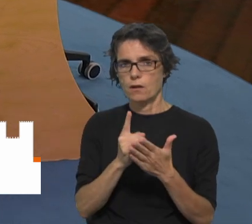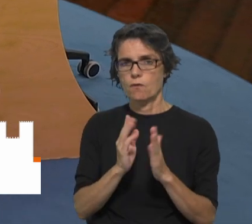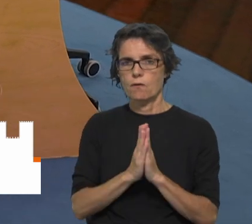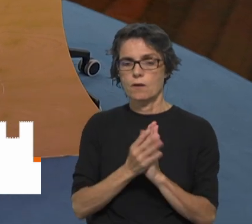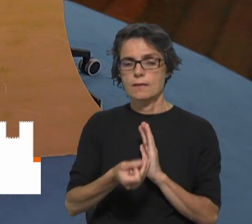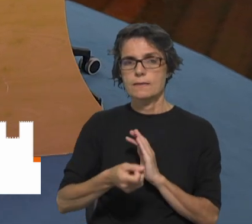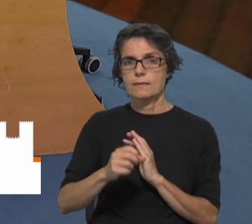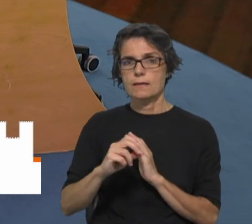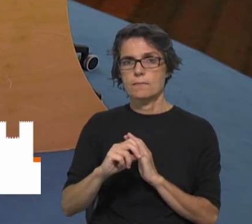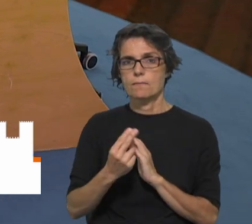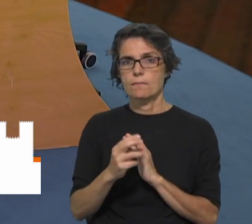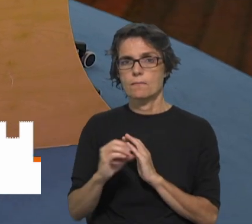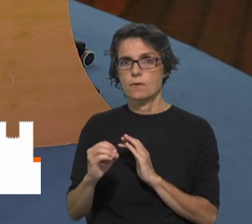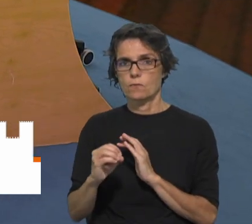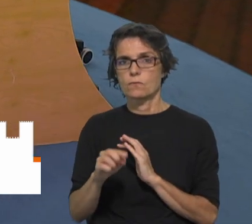de